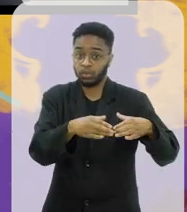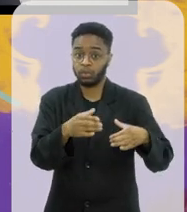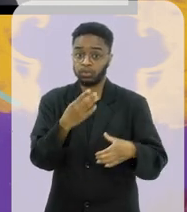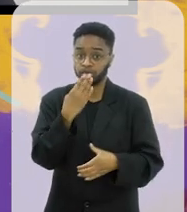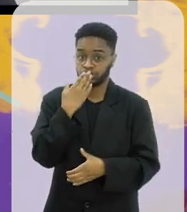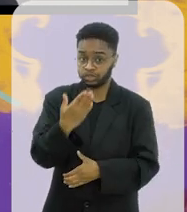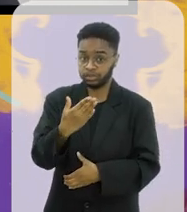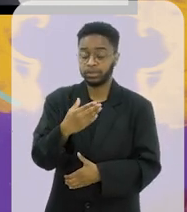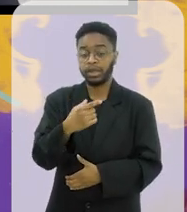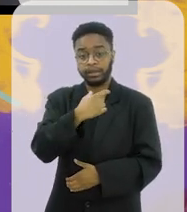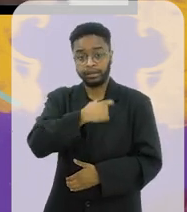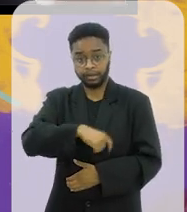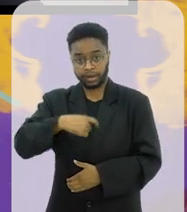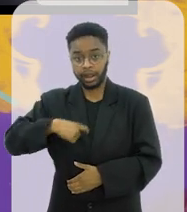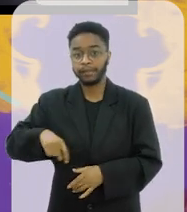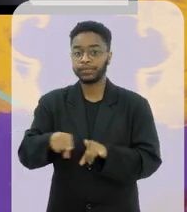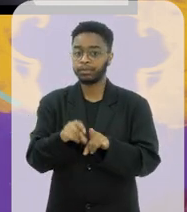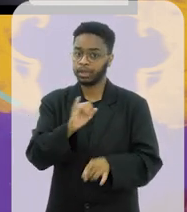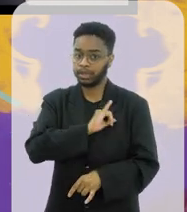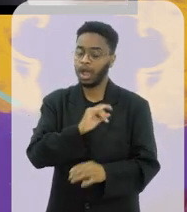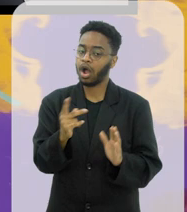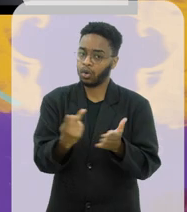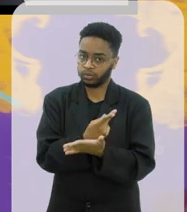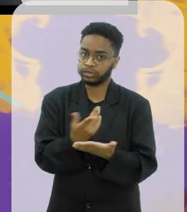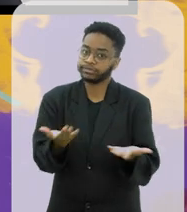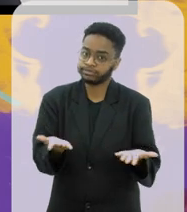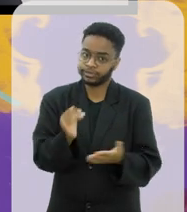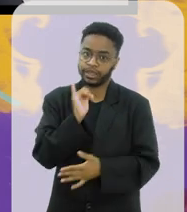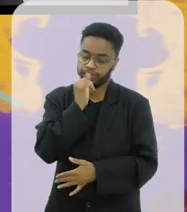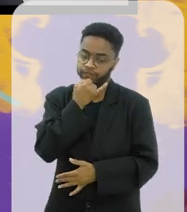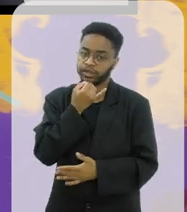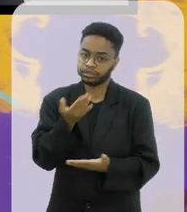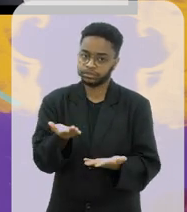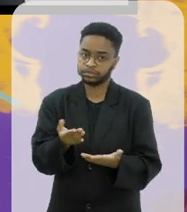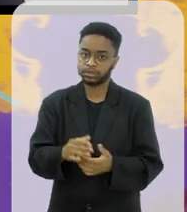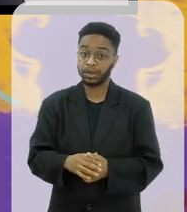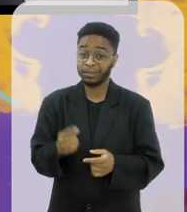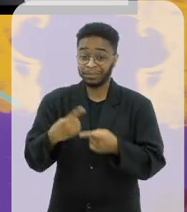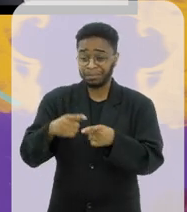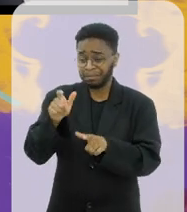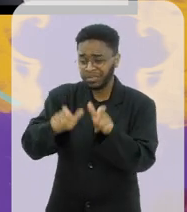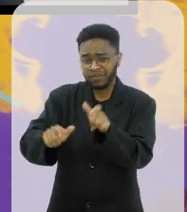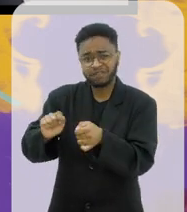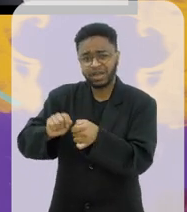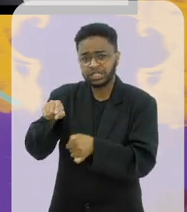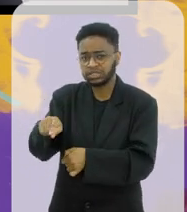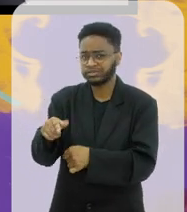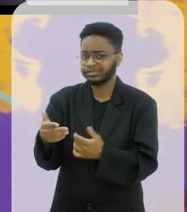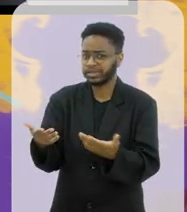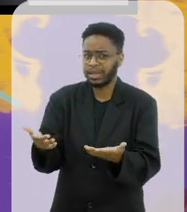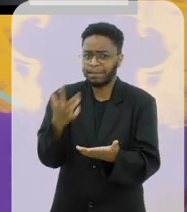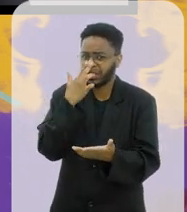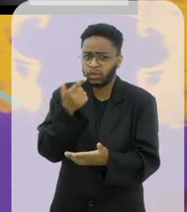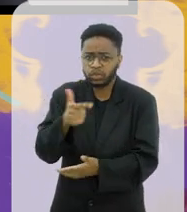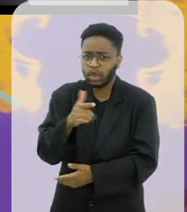Inter. Sim, tiveram esse... Lamentavelmente. Essas pessoas que fazem isso, primeiro não têm